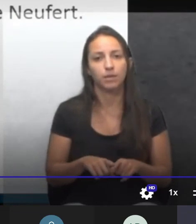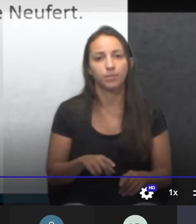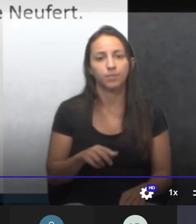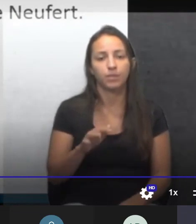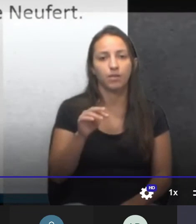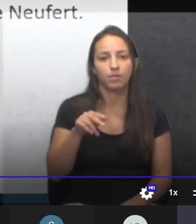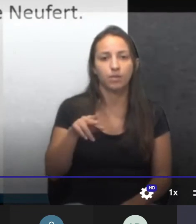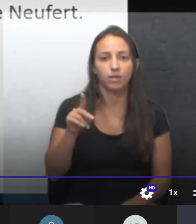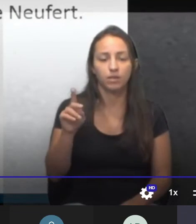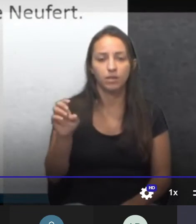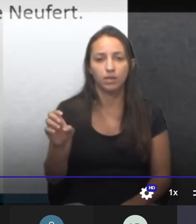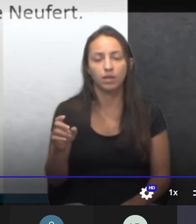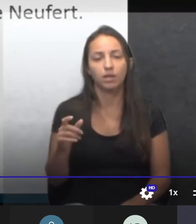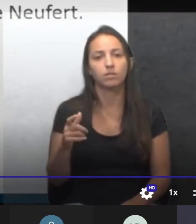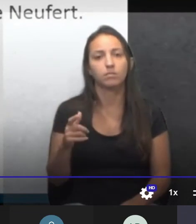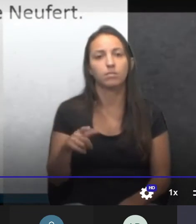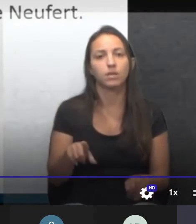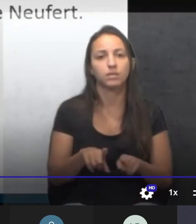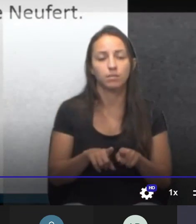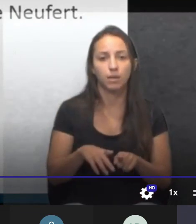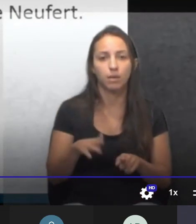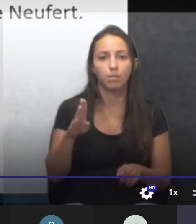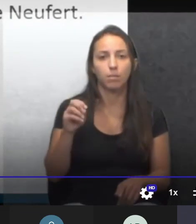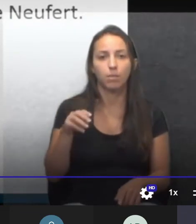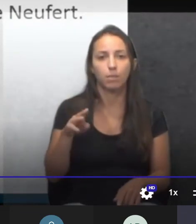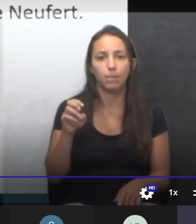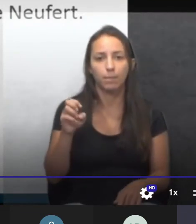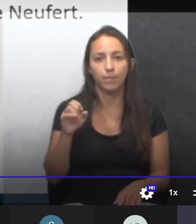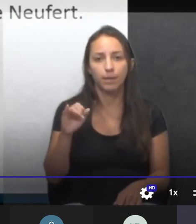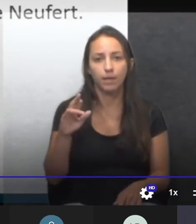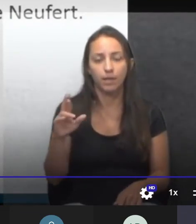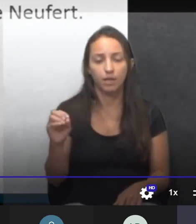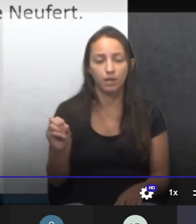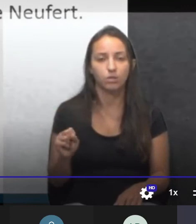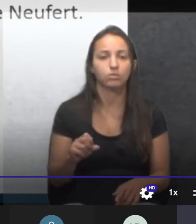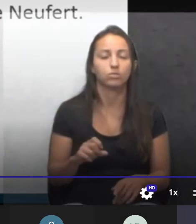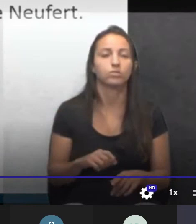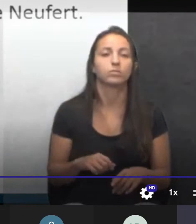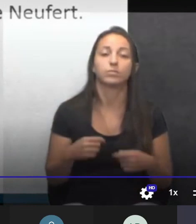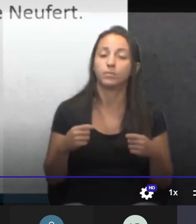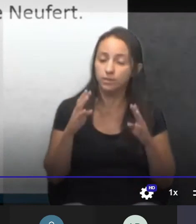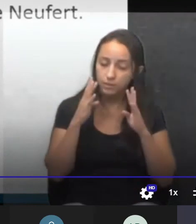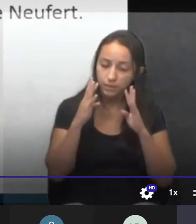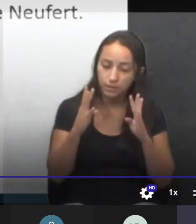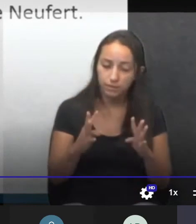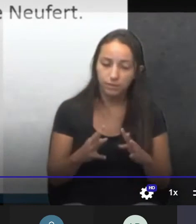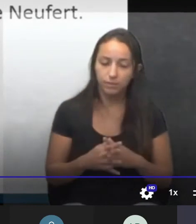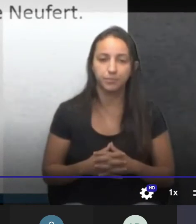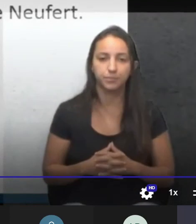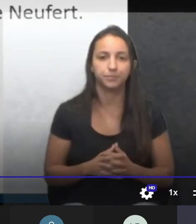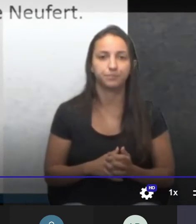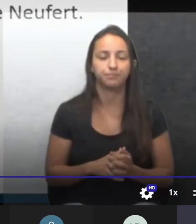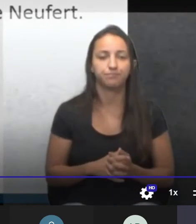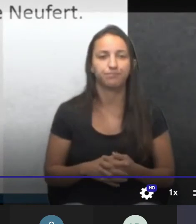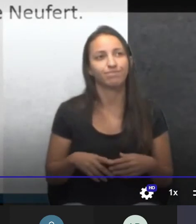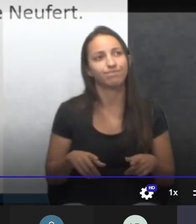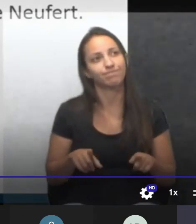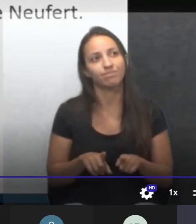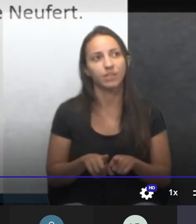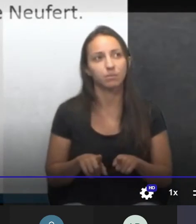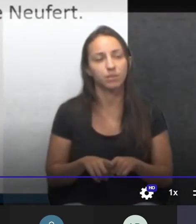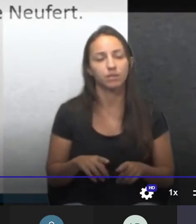o FNDE fala, mas normas de bombeiro, né? Neste caso aqui, precisa prestar bastante atenção, se bem que